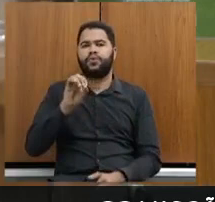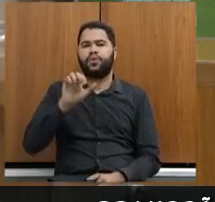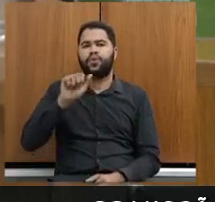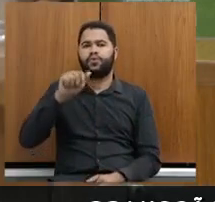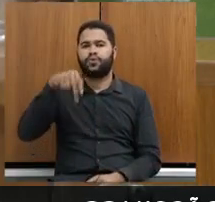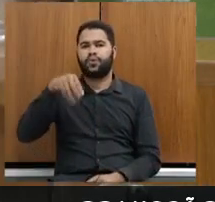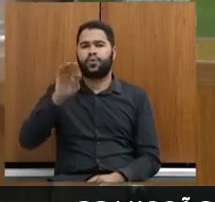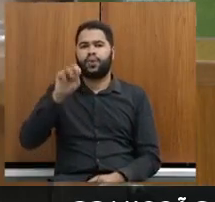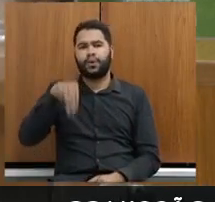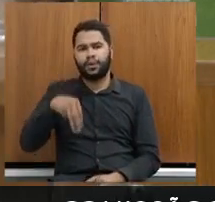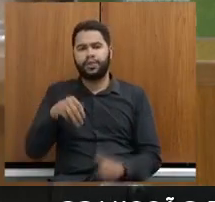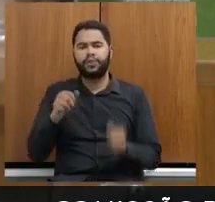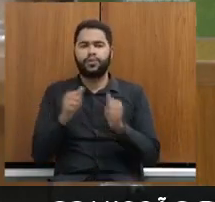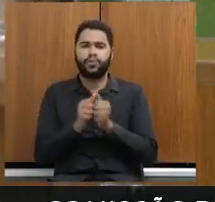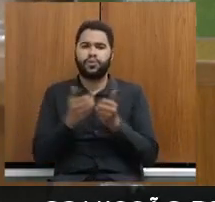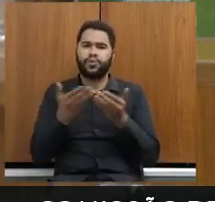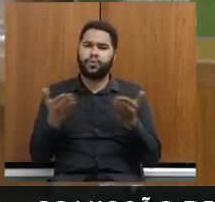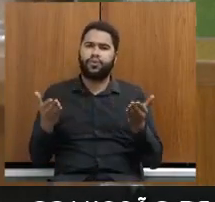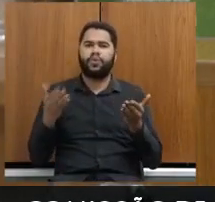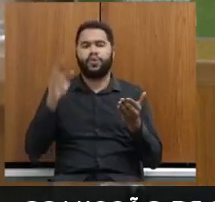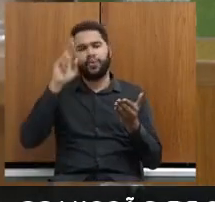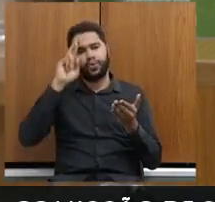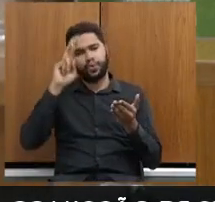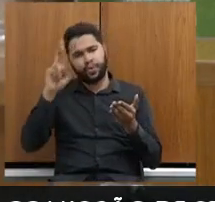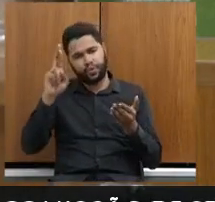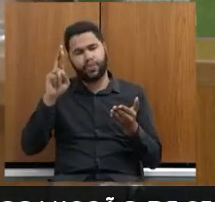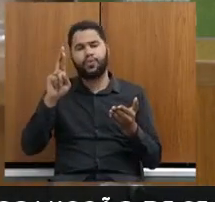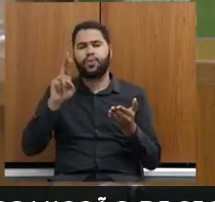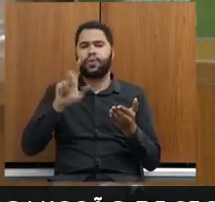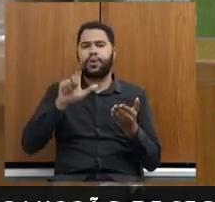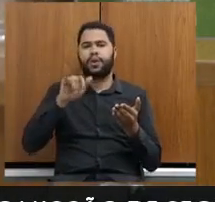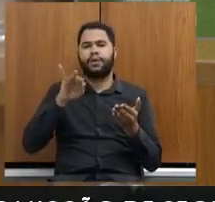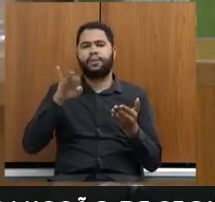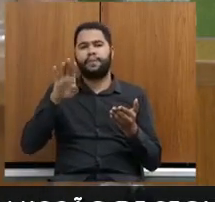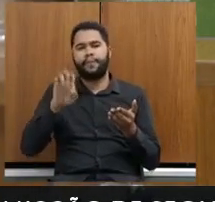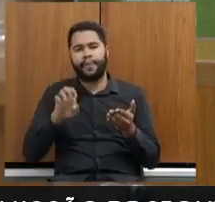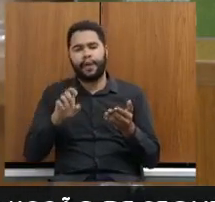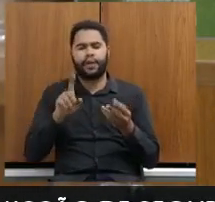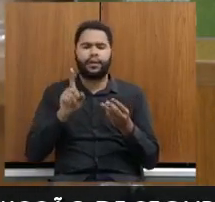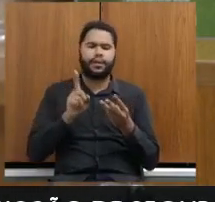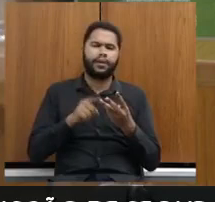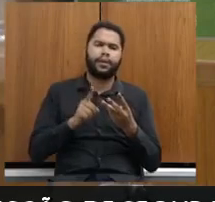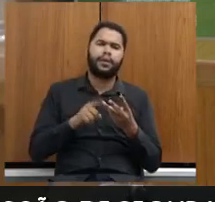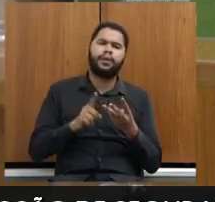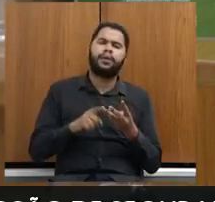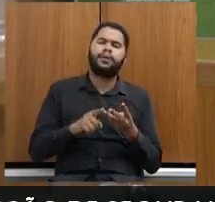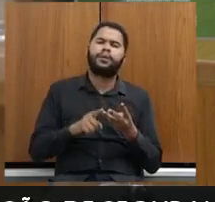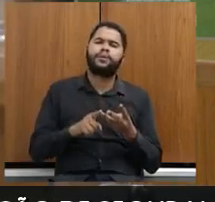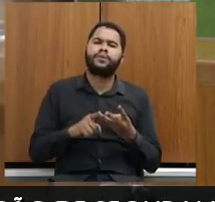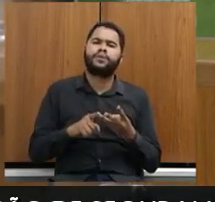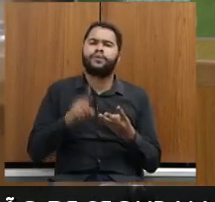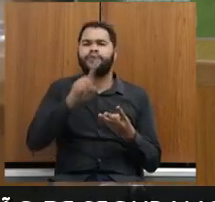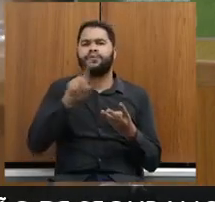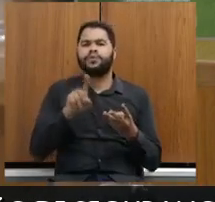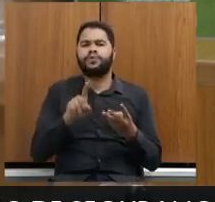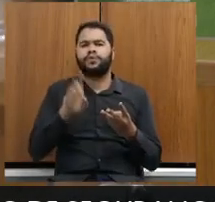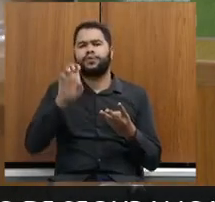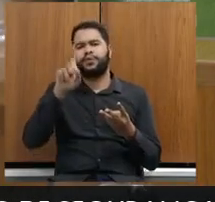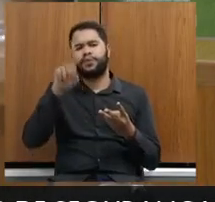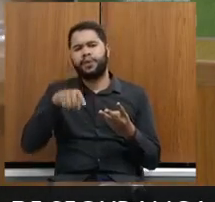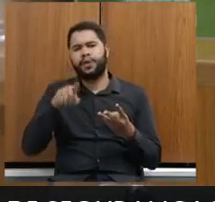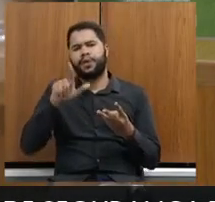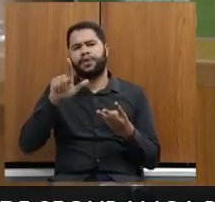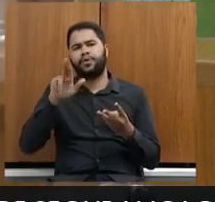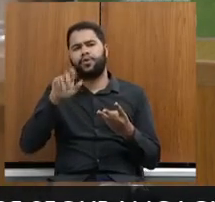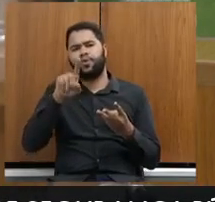comando da Civil junto o bico de RNA báquico pessoal da Rural nem o Zé Wilson Doutor